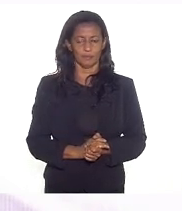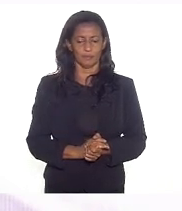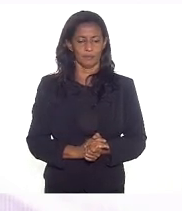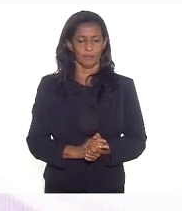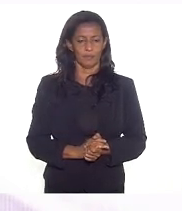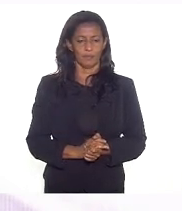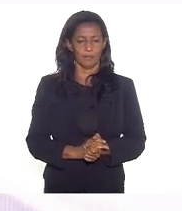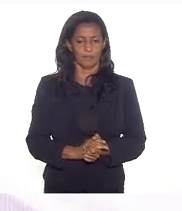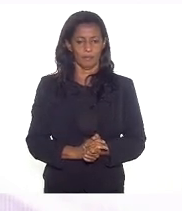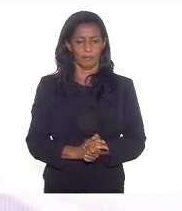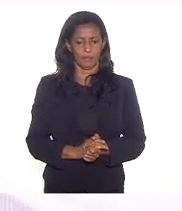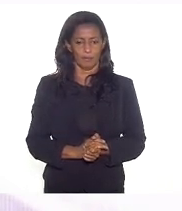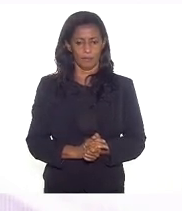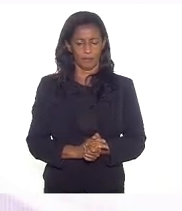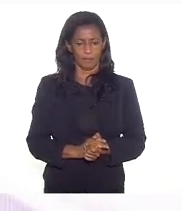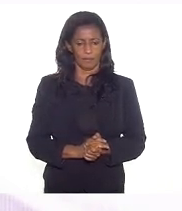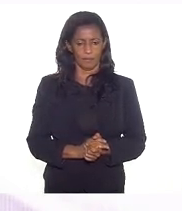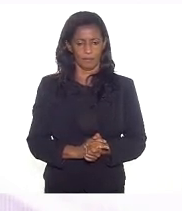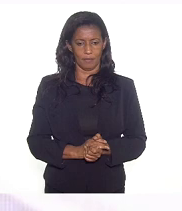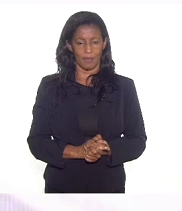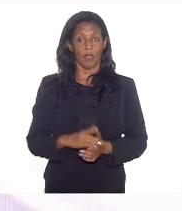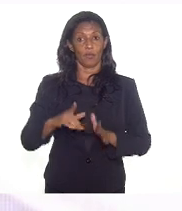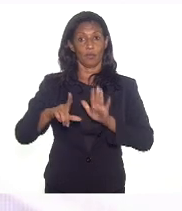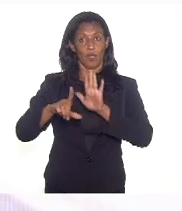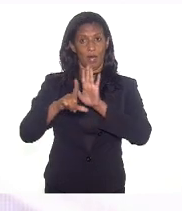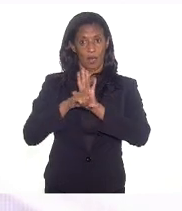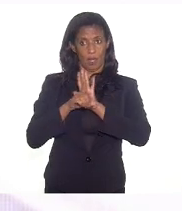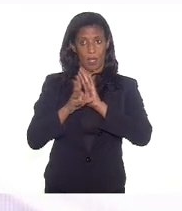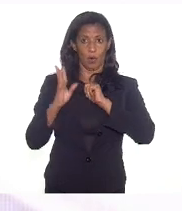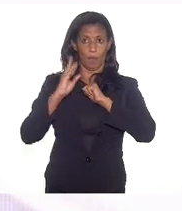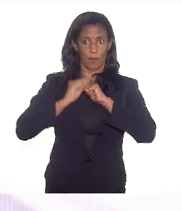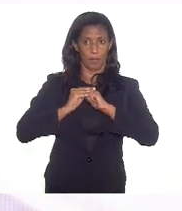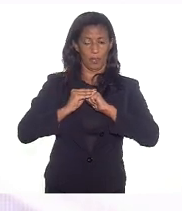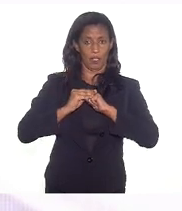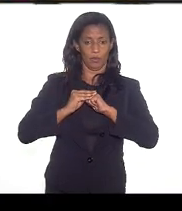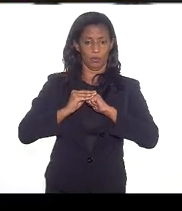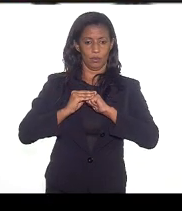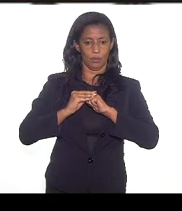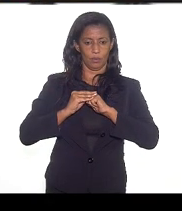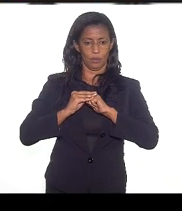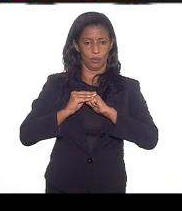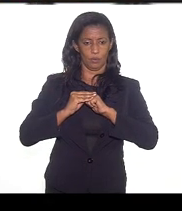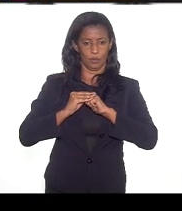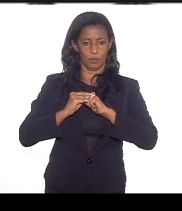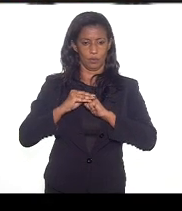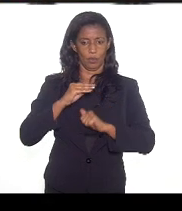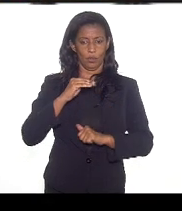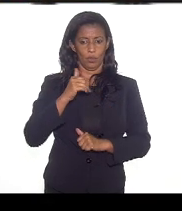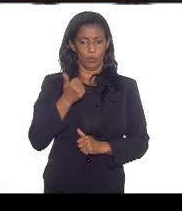vamos lá. Foi a lei complementar número 188... 8/20.